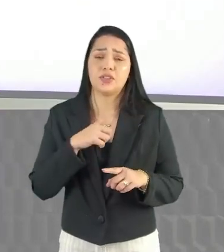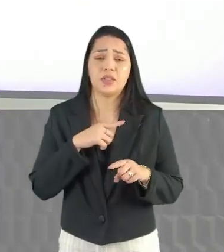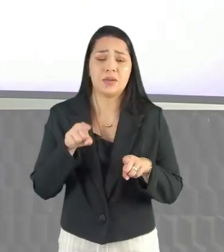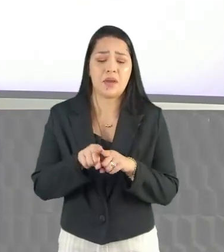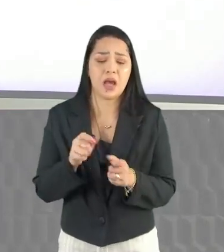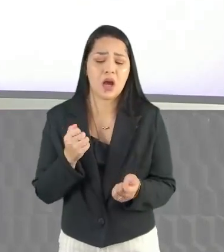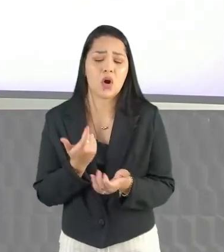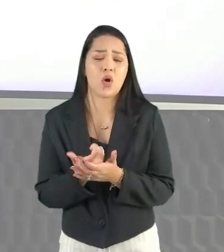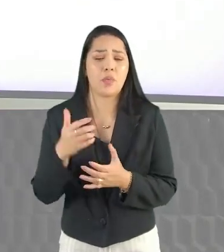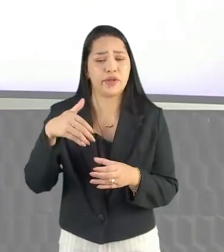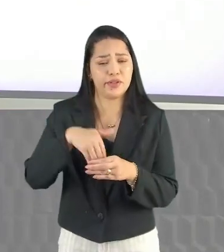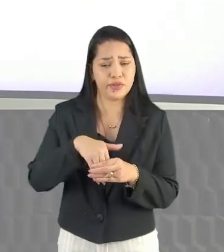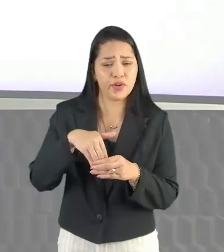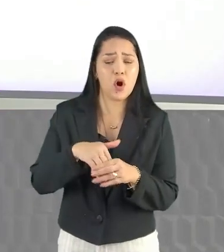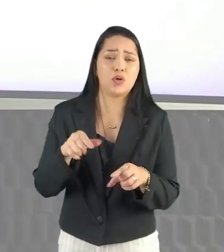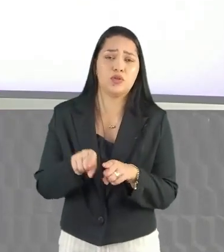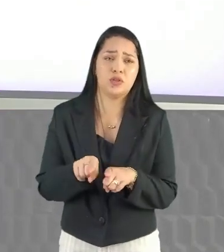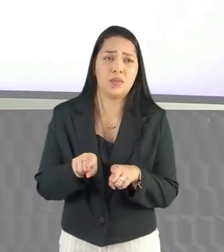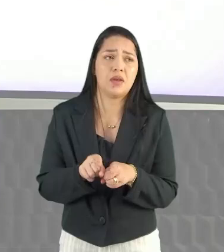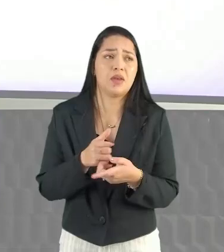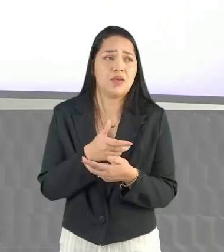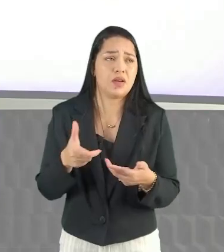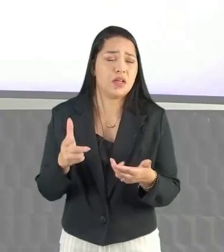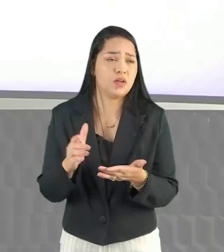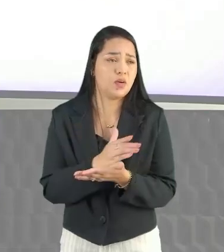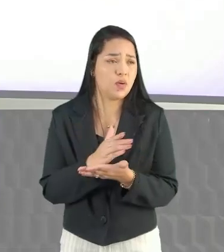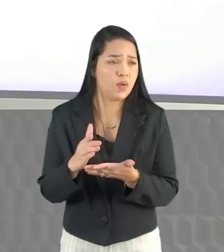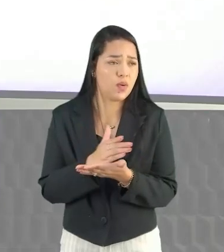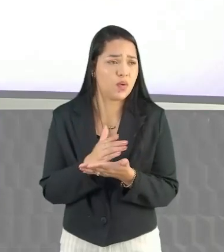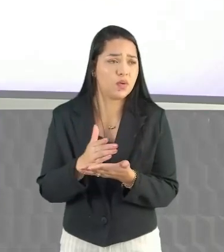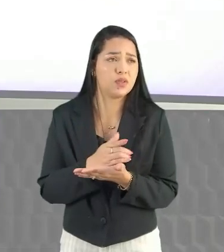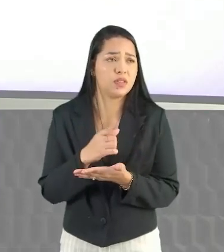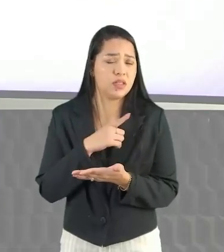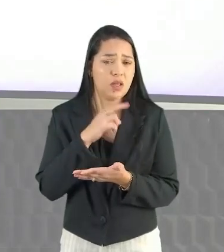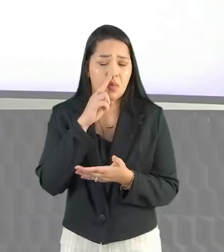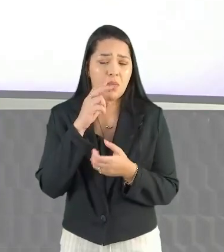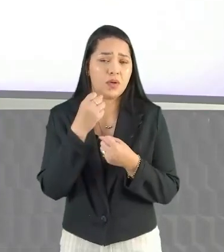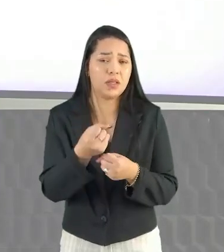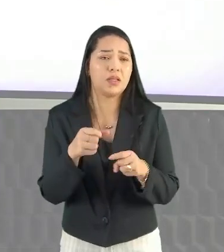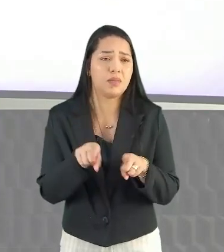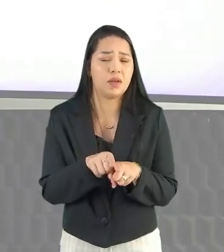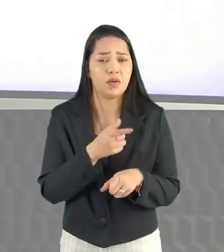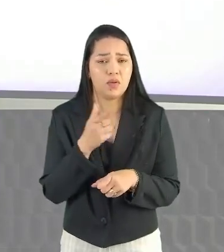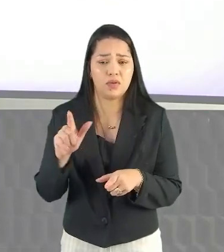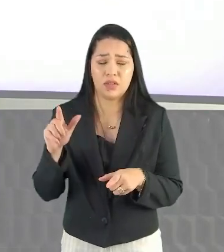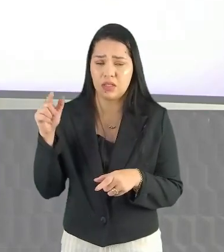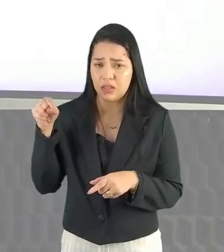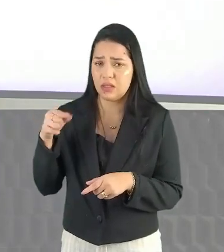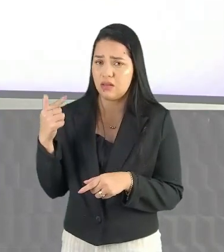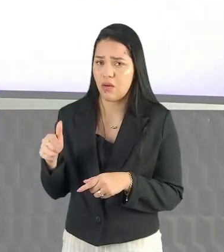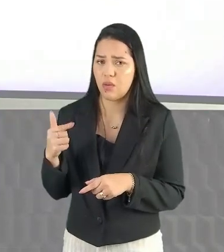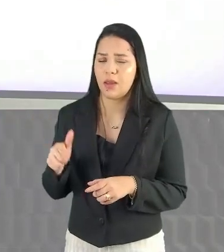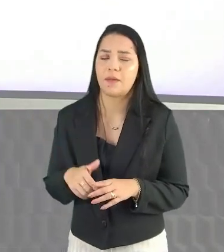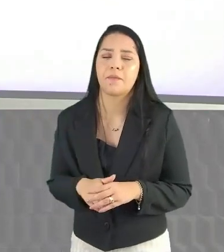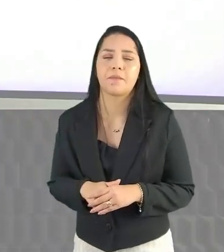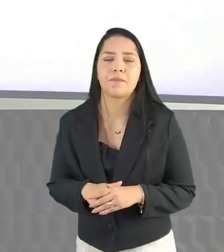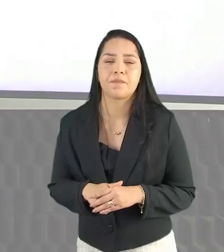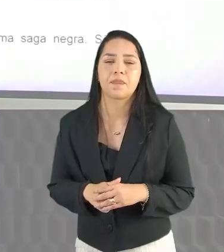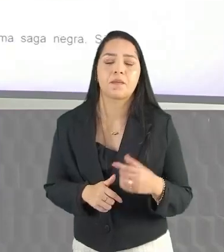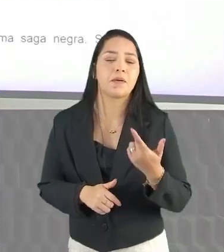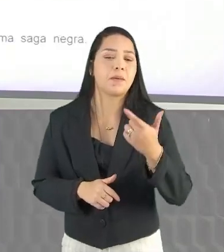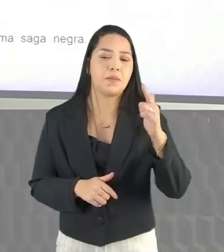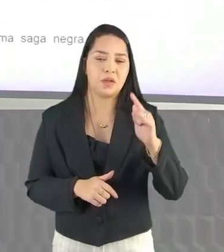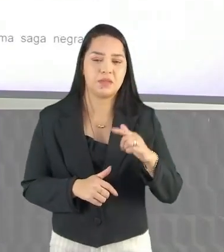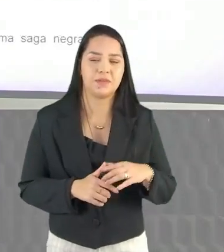de votos, você tem ainda a cooptação de alguns, né, que têm um poder em detrimento daqueles que não têm. Vamos para a